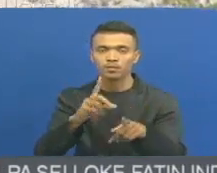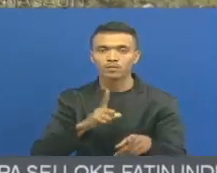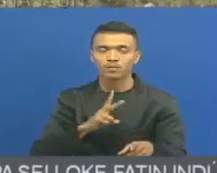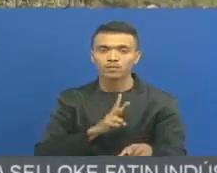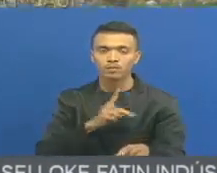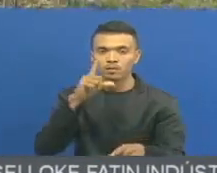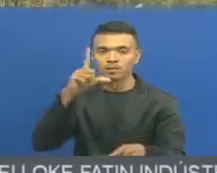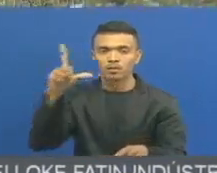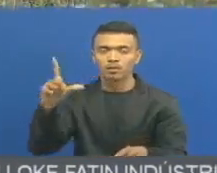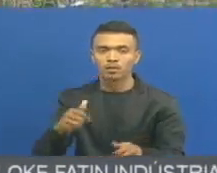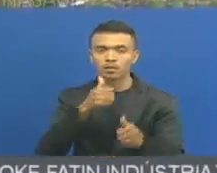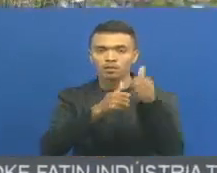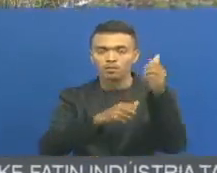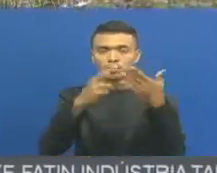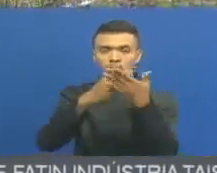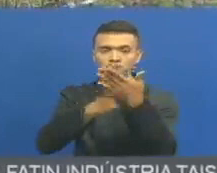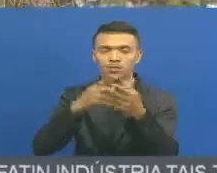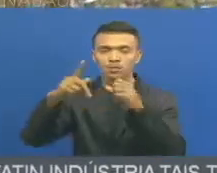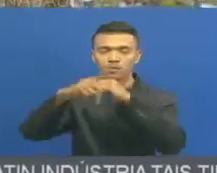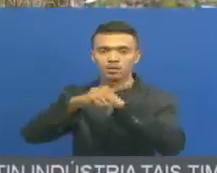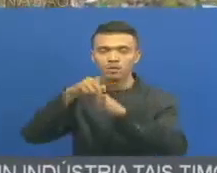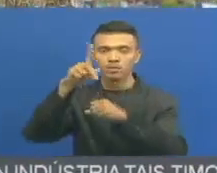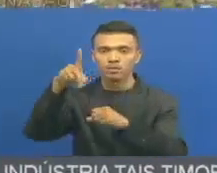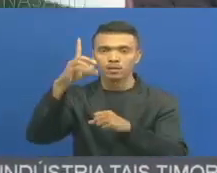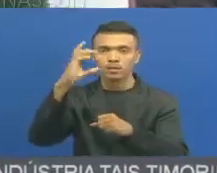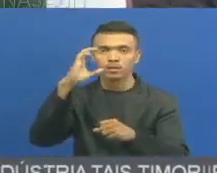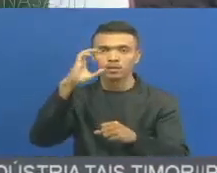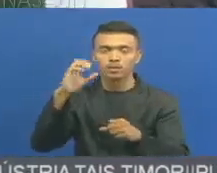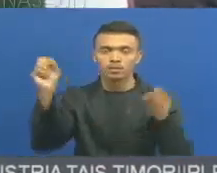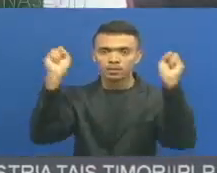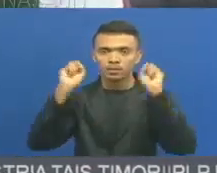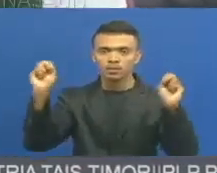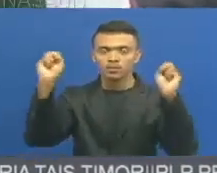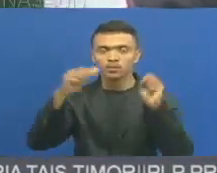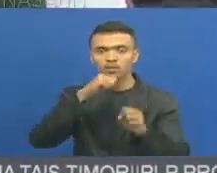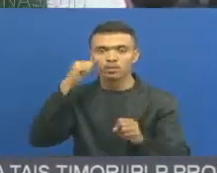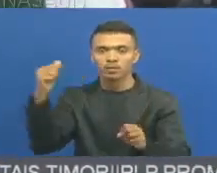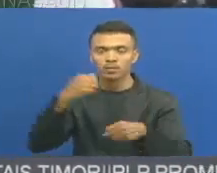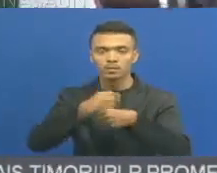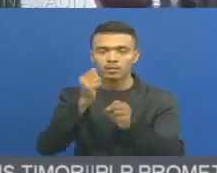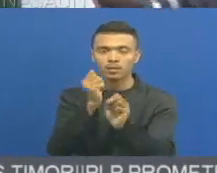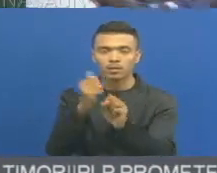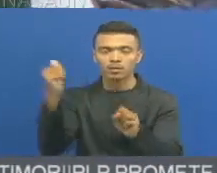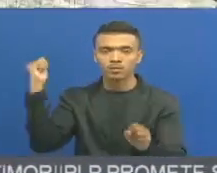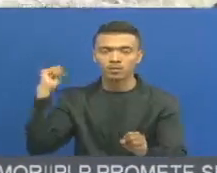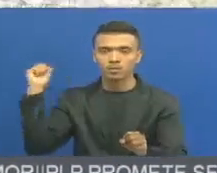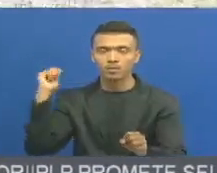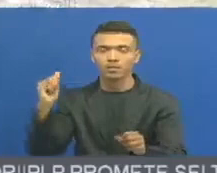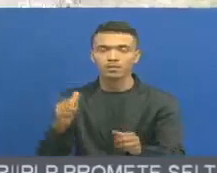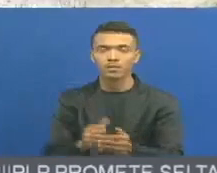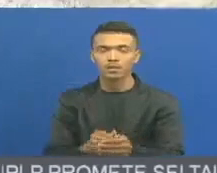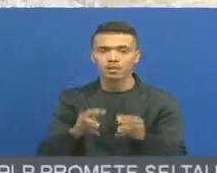Venilale. Tuir horário Partido Demokrata Kristen ia sábado aban sehalau nia campanha ia